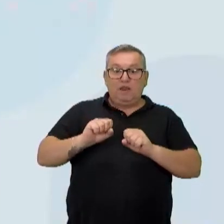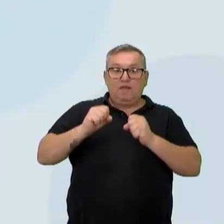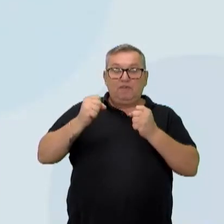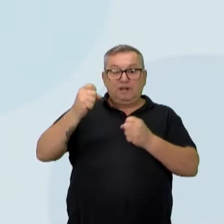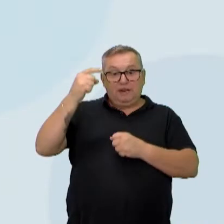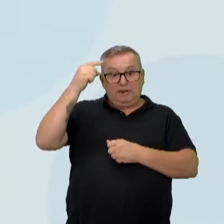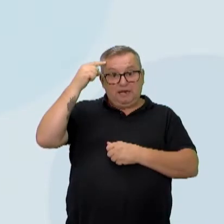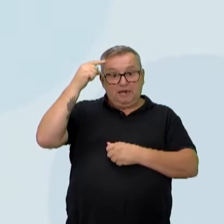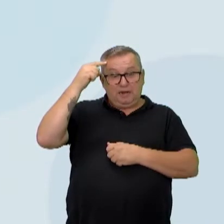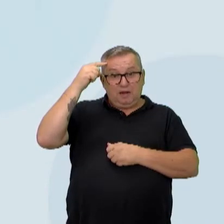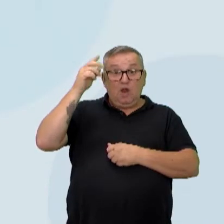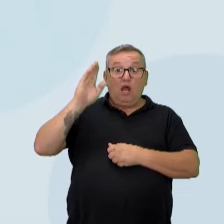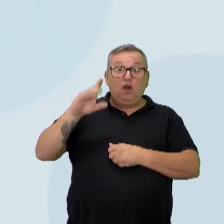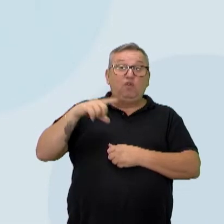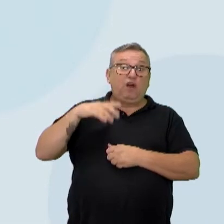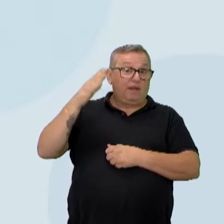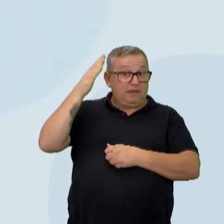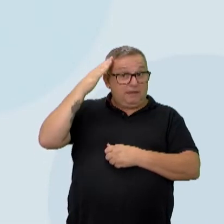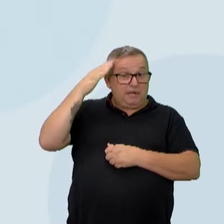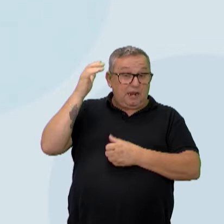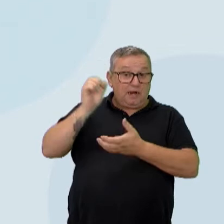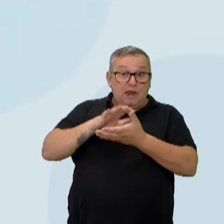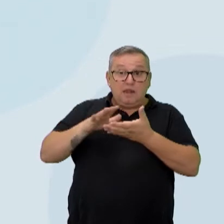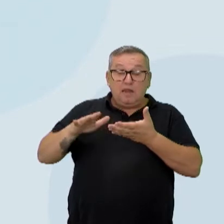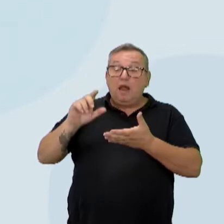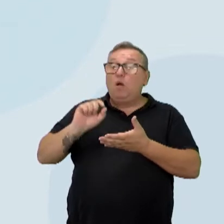ideia. Então aqui já tem a tese. Qual é